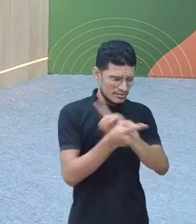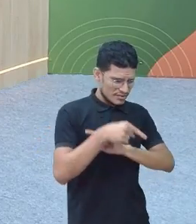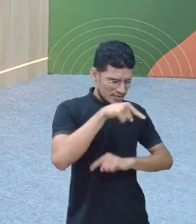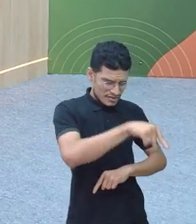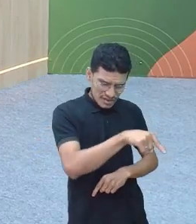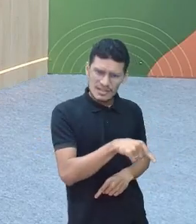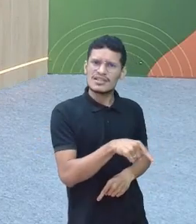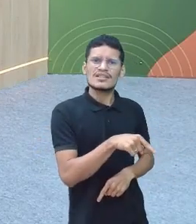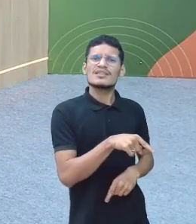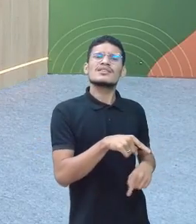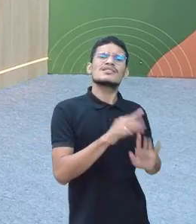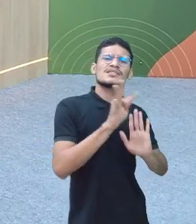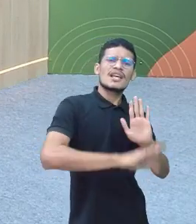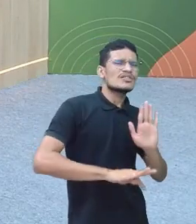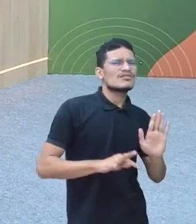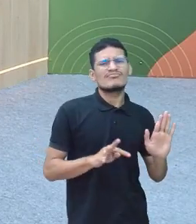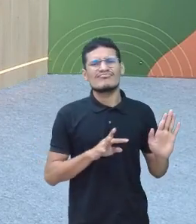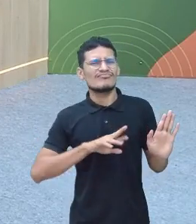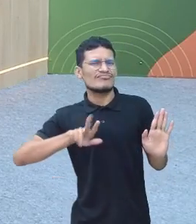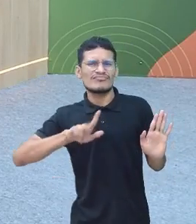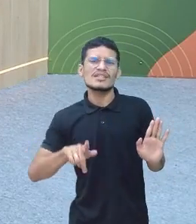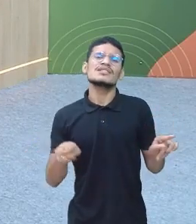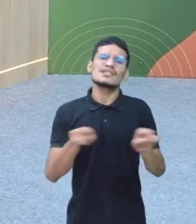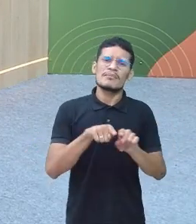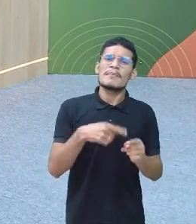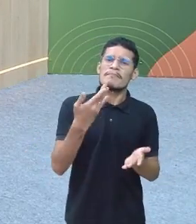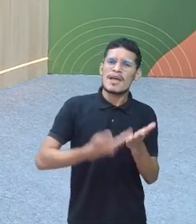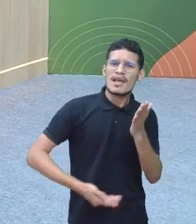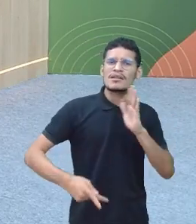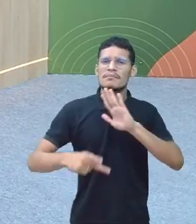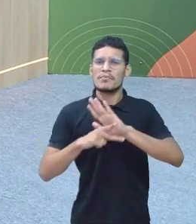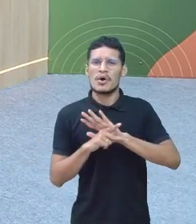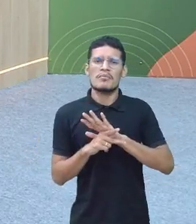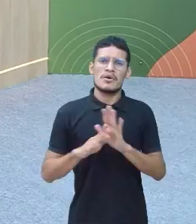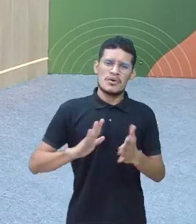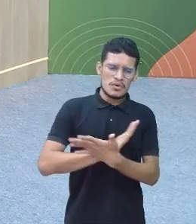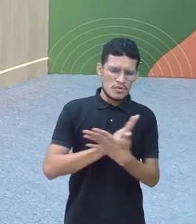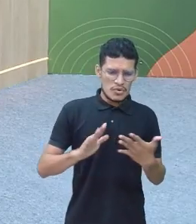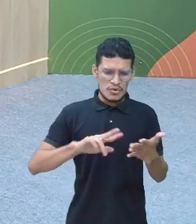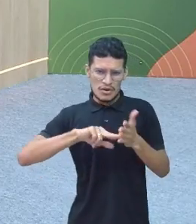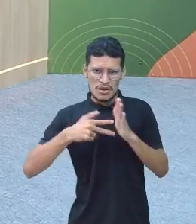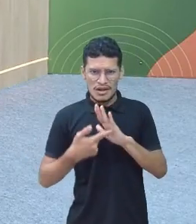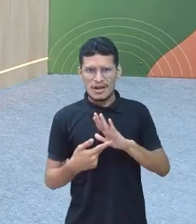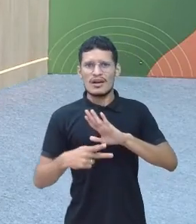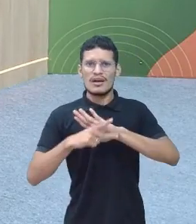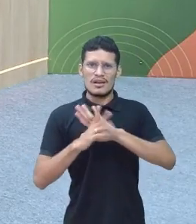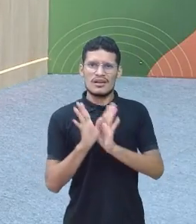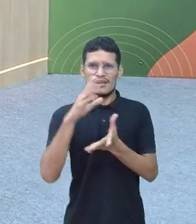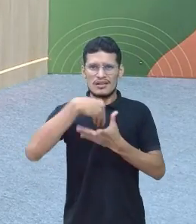seu valor pesado, o seu valor semântico, às vezes, para ressignificar outras coisas.